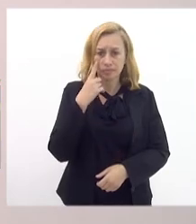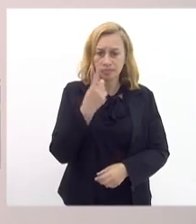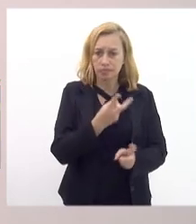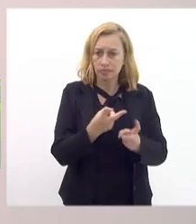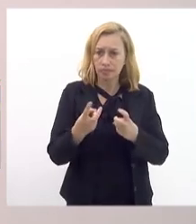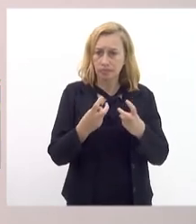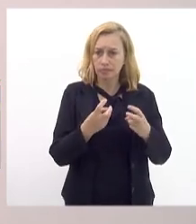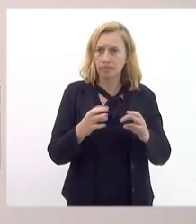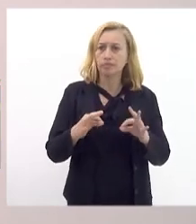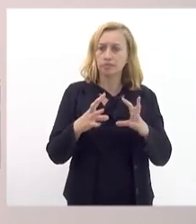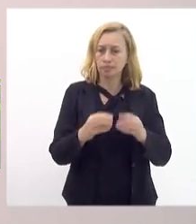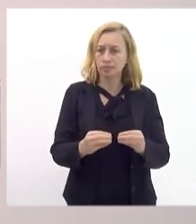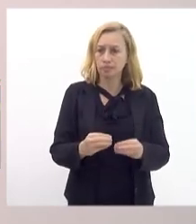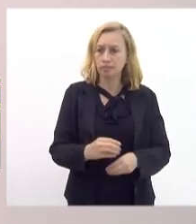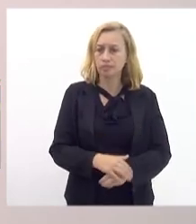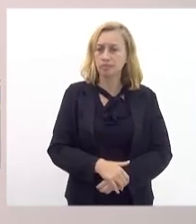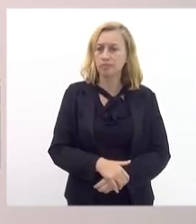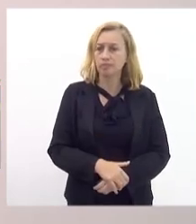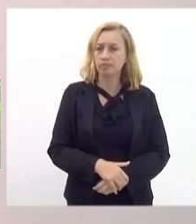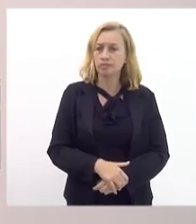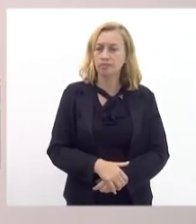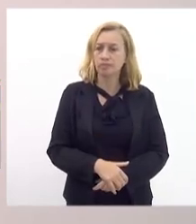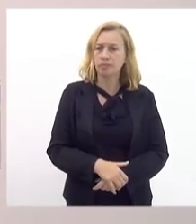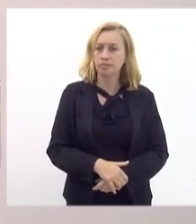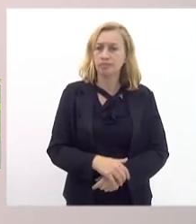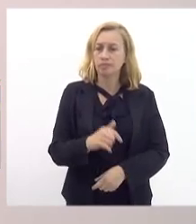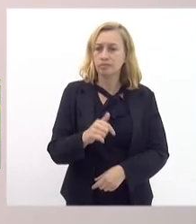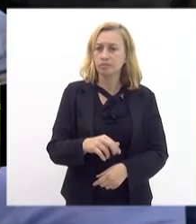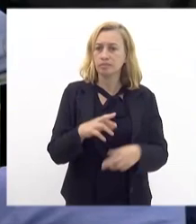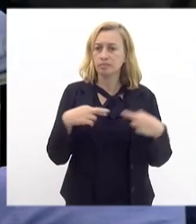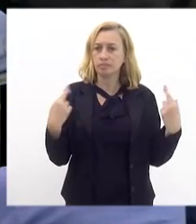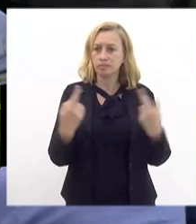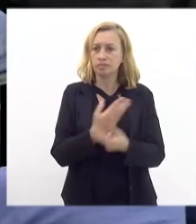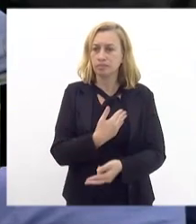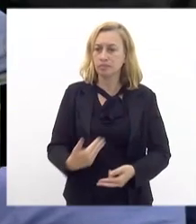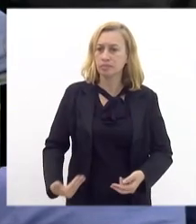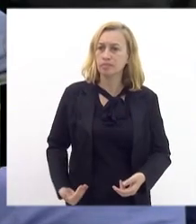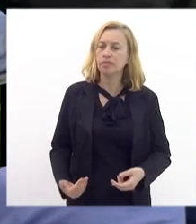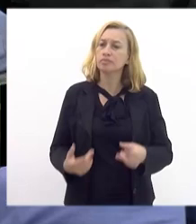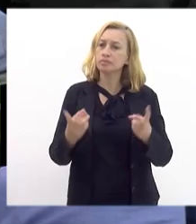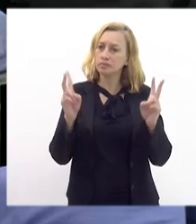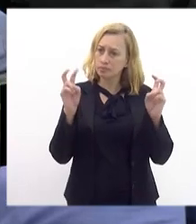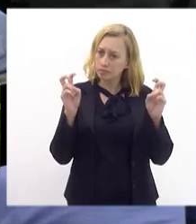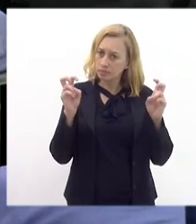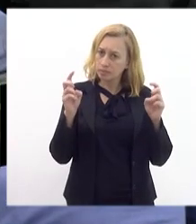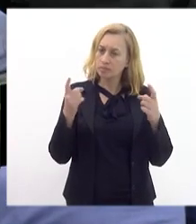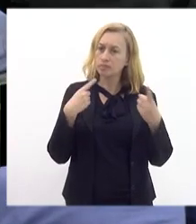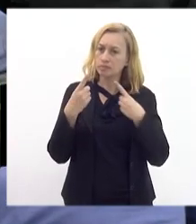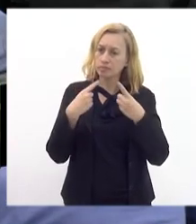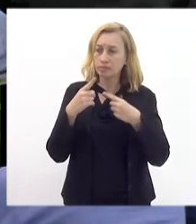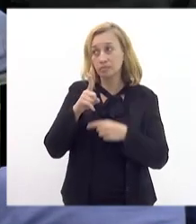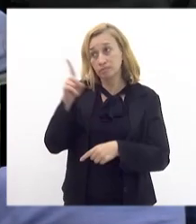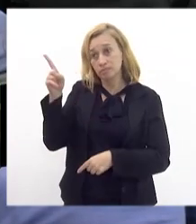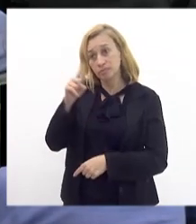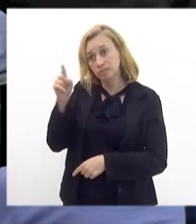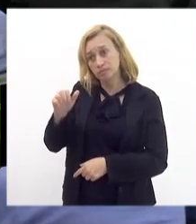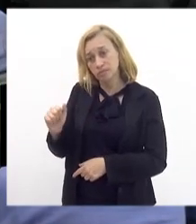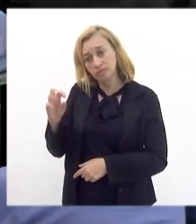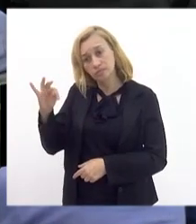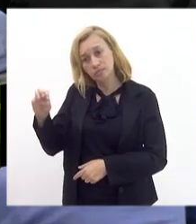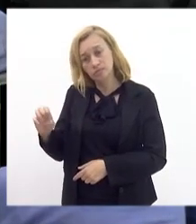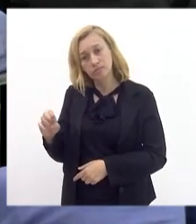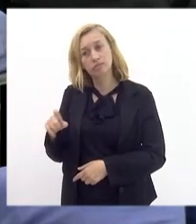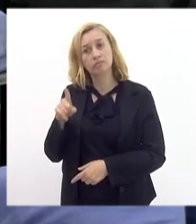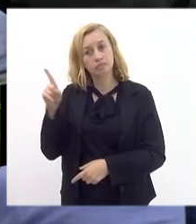questão locacional essa aqui na audiência pública discute esse tema Se for ter audiência pública se discutido lá na zona oeste para a